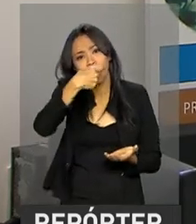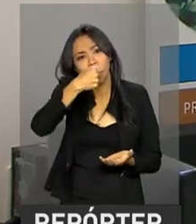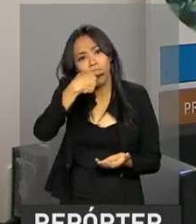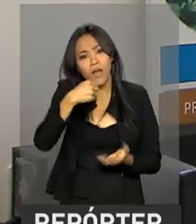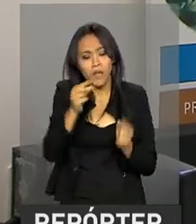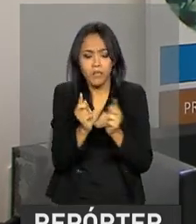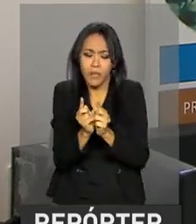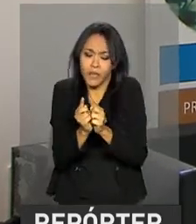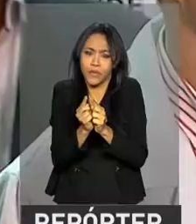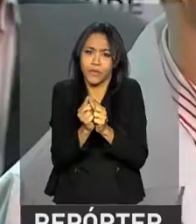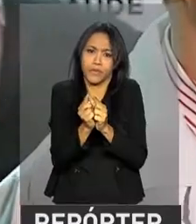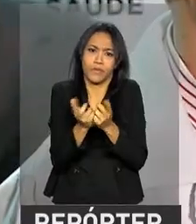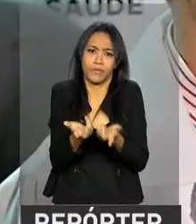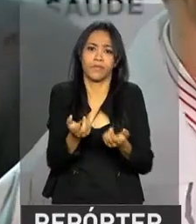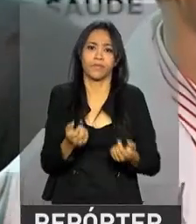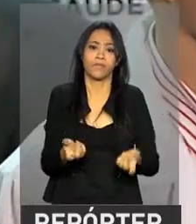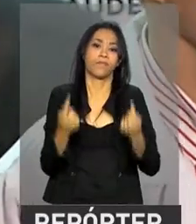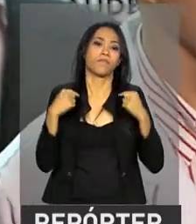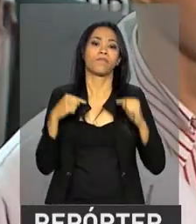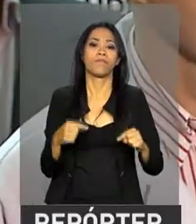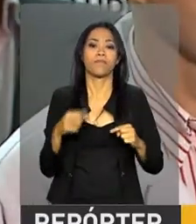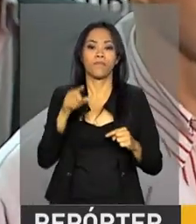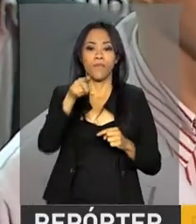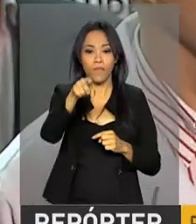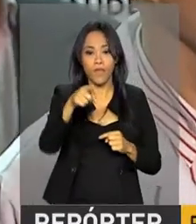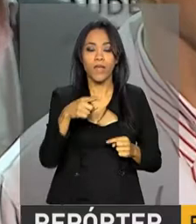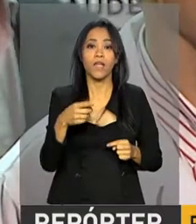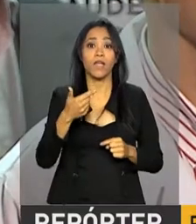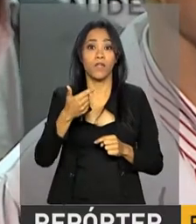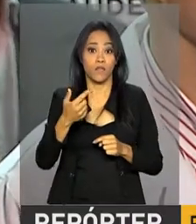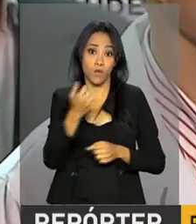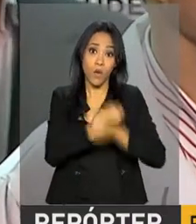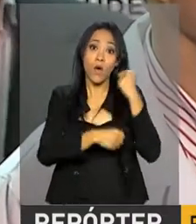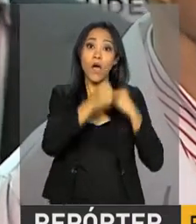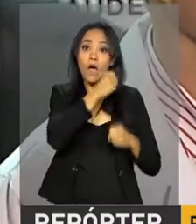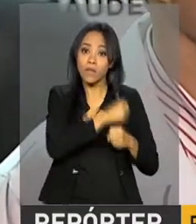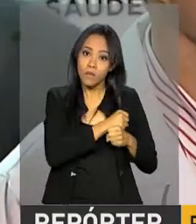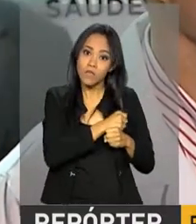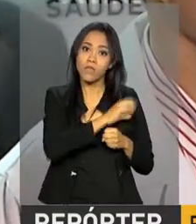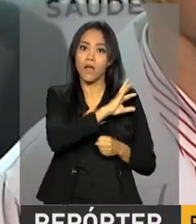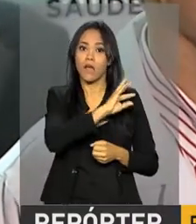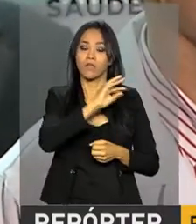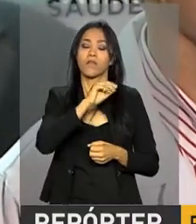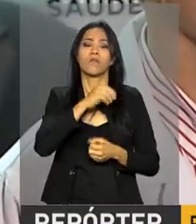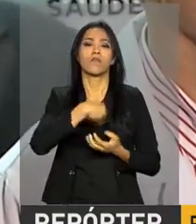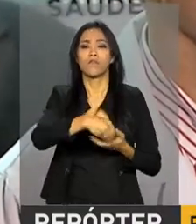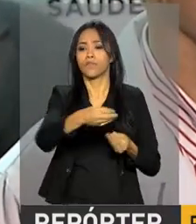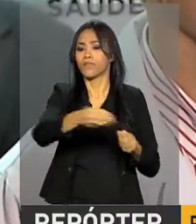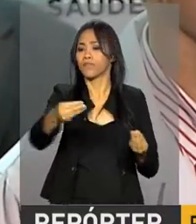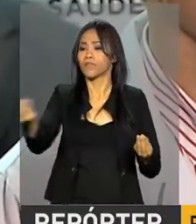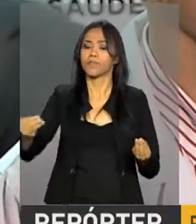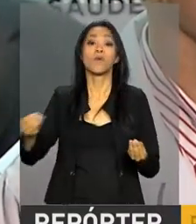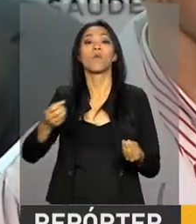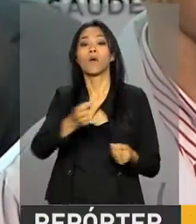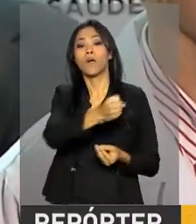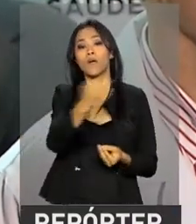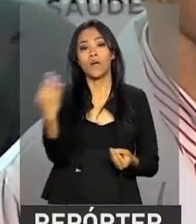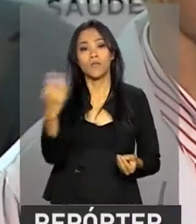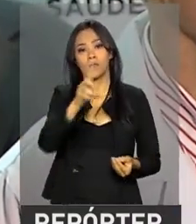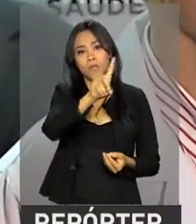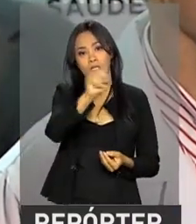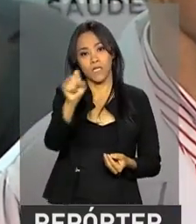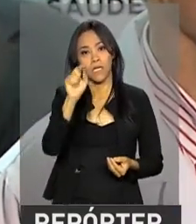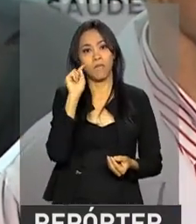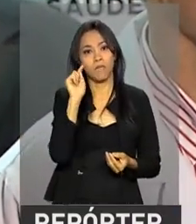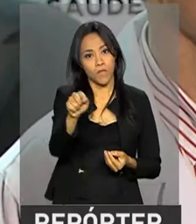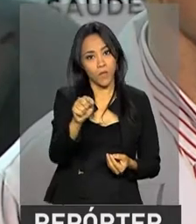comprimidinho pequeno, uma vez ao dia. O dolutegravir, que foi incorporado ano passado para 100 mil pacientes portadores de HIV, agora será